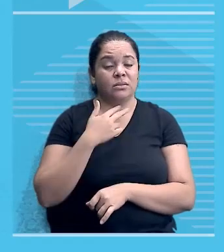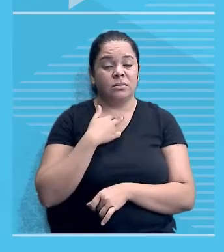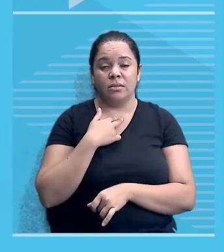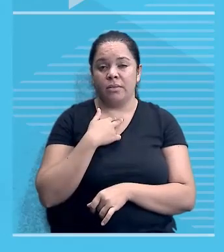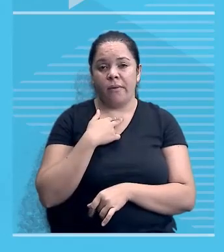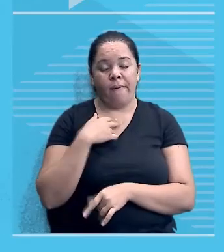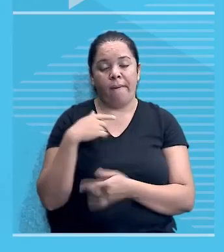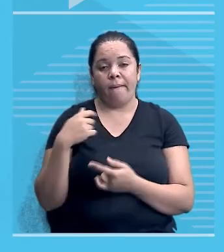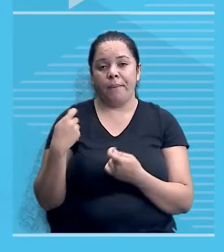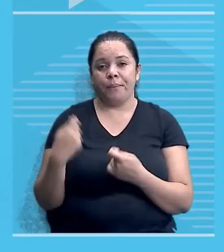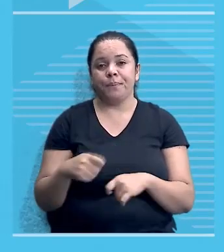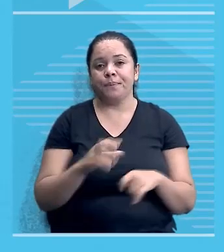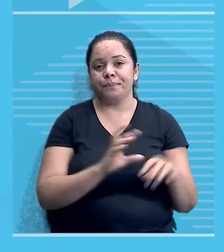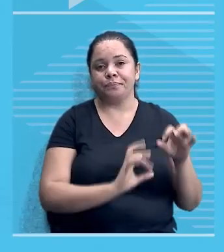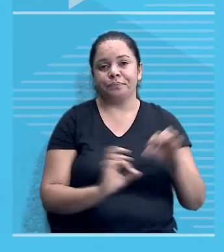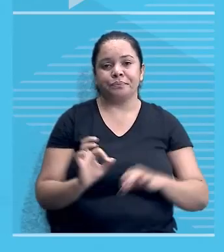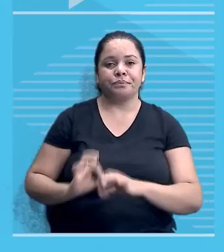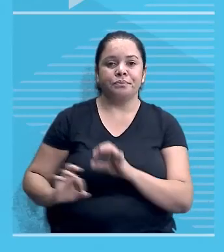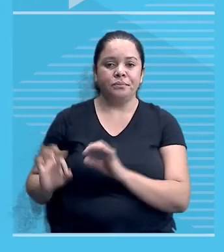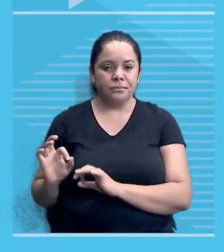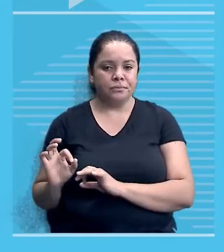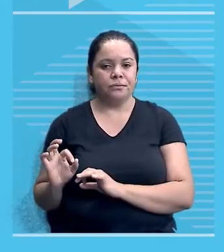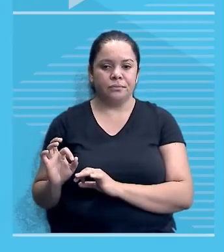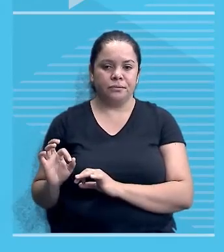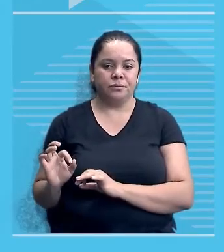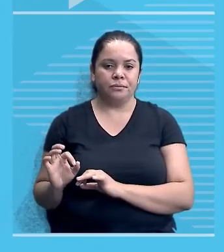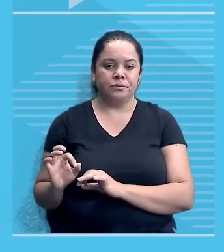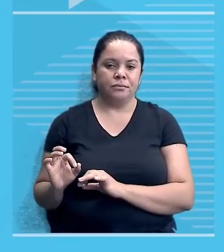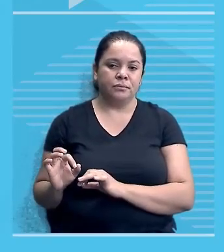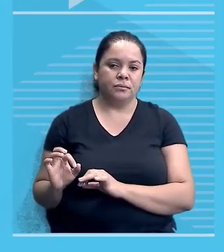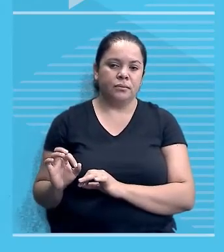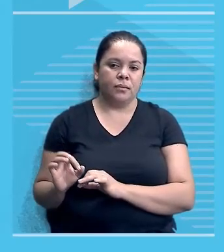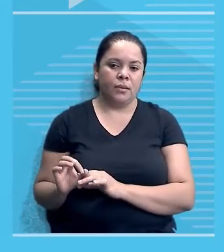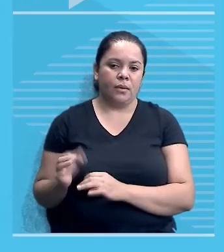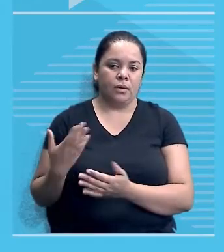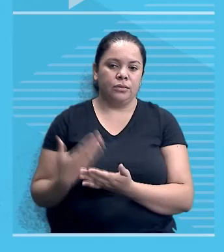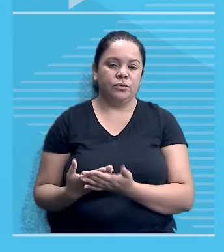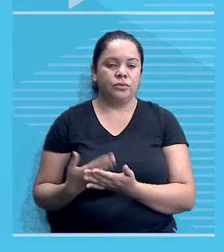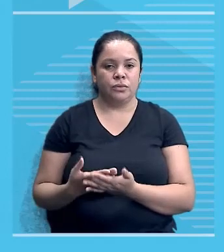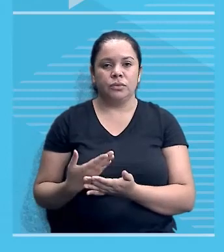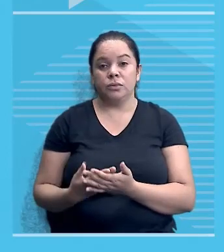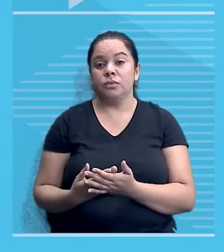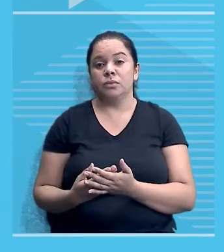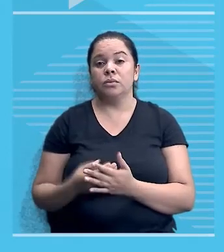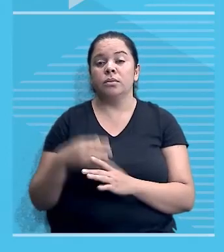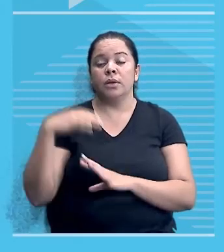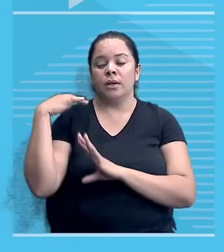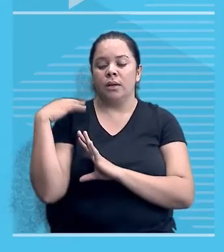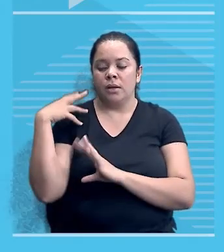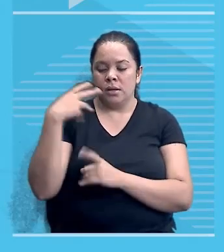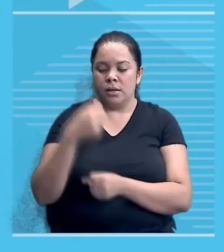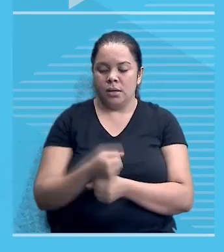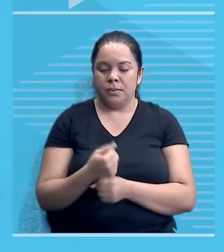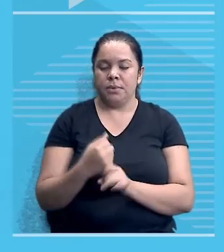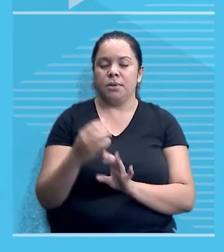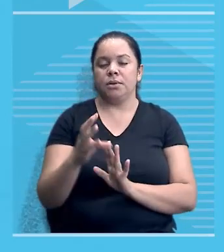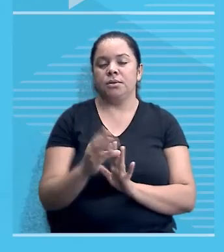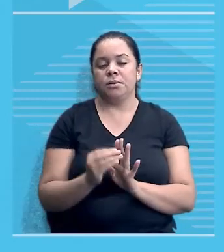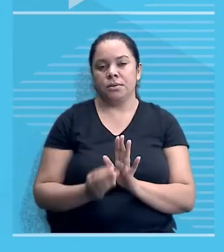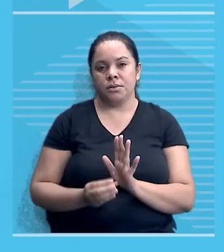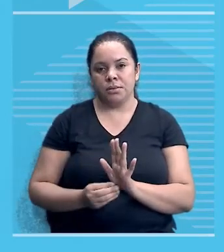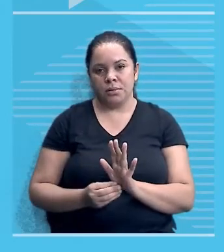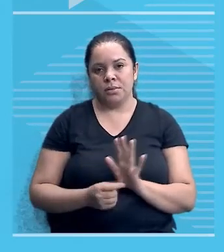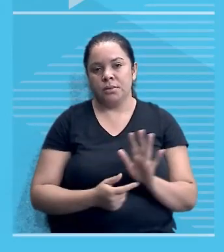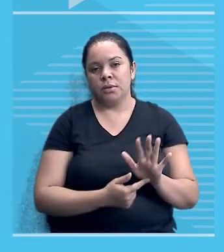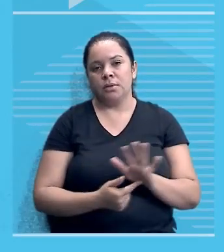rotina um horário de estudo para estar estudando para estar revendo aqueles conteúdos que já foram ministrados né Para que